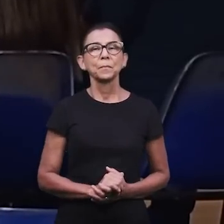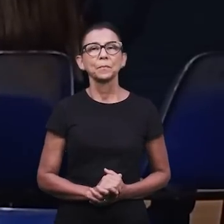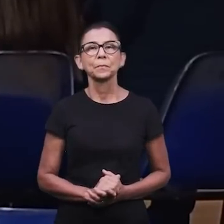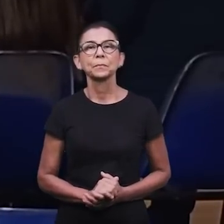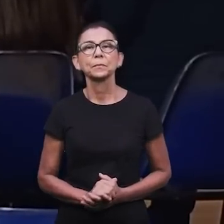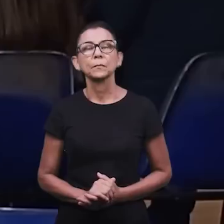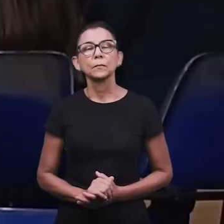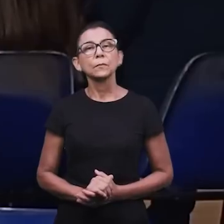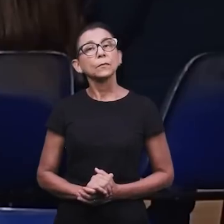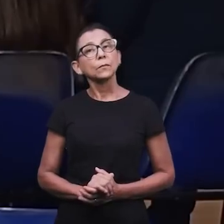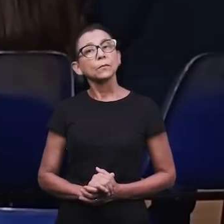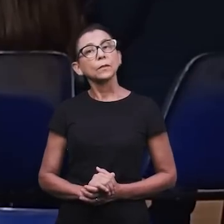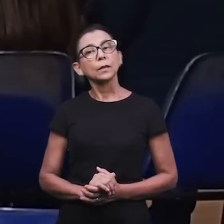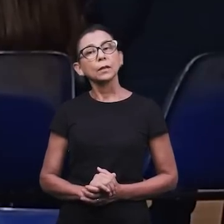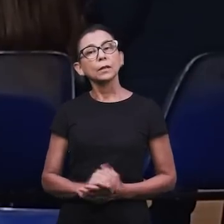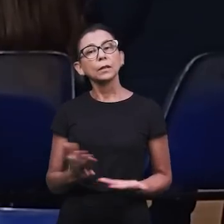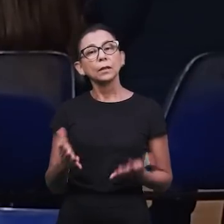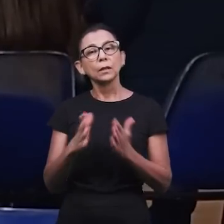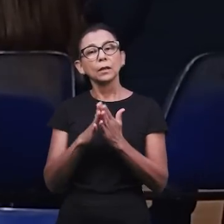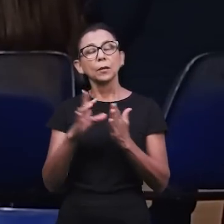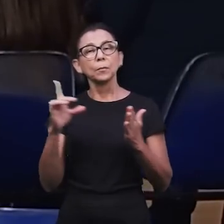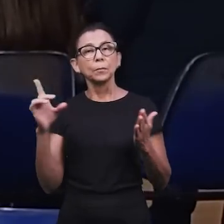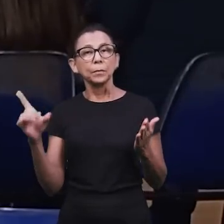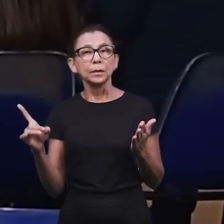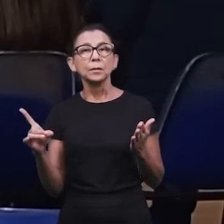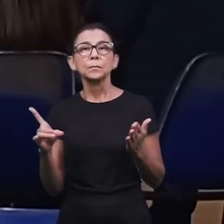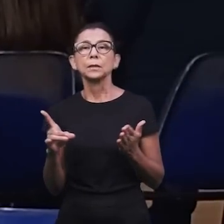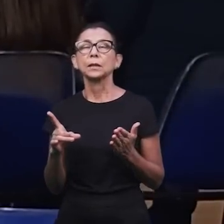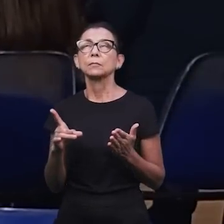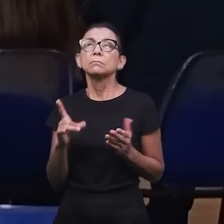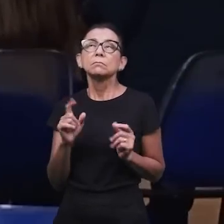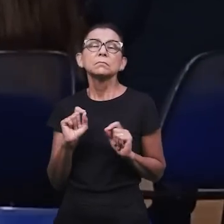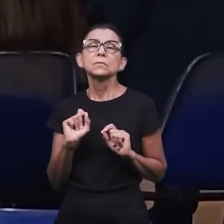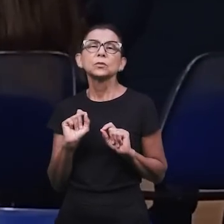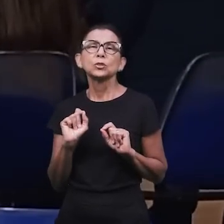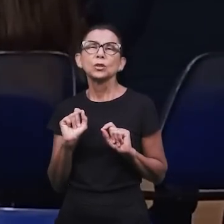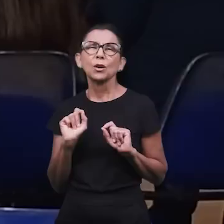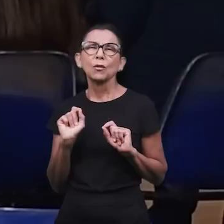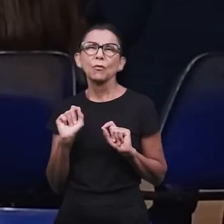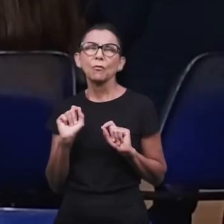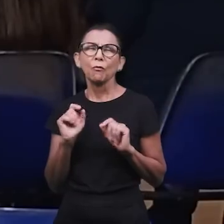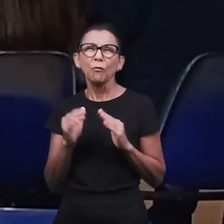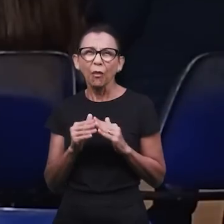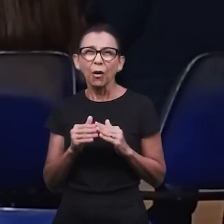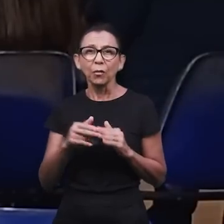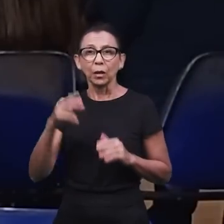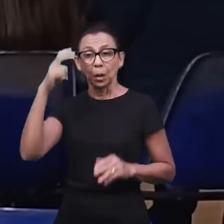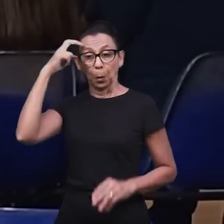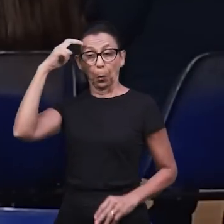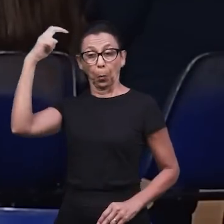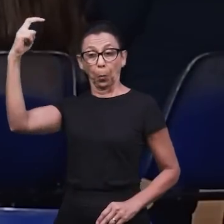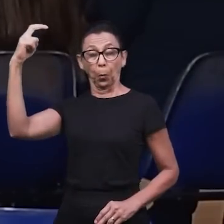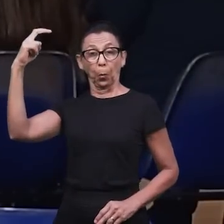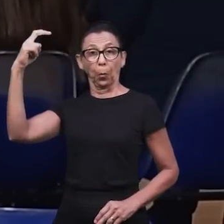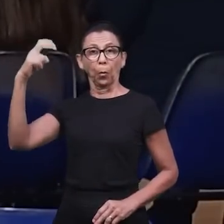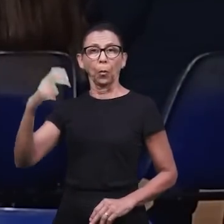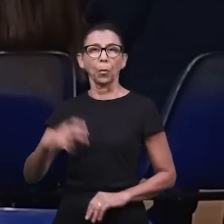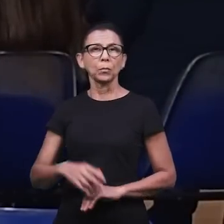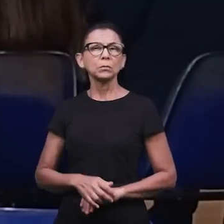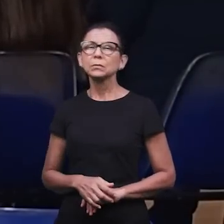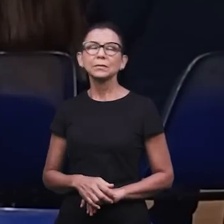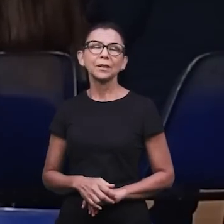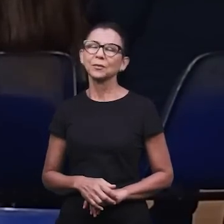com a palavra não visa nos deixar mais cultos, né? Mais inteligentes e